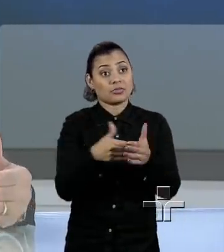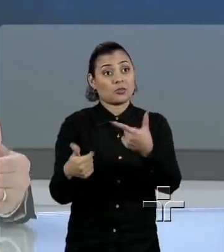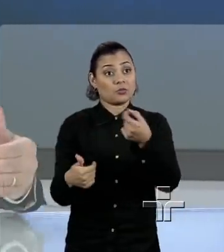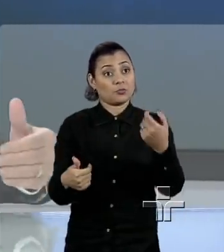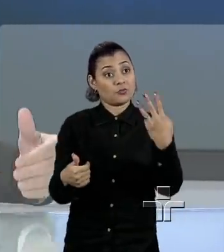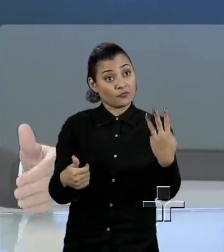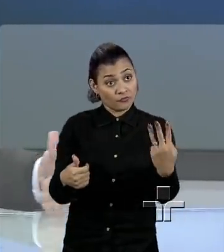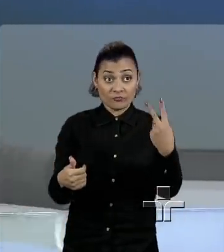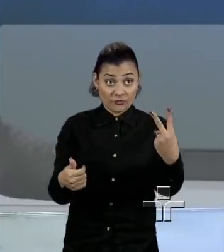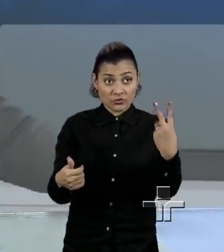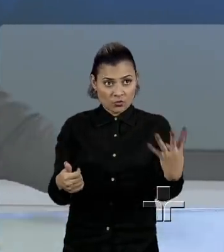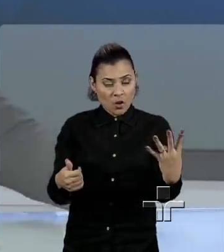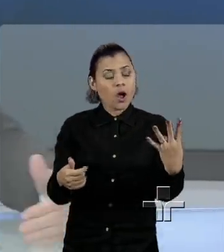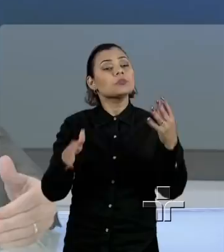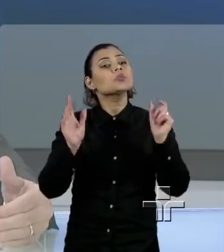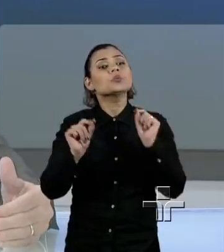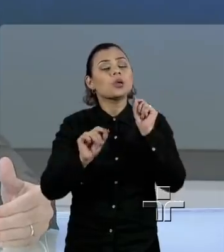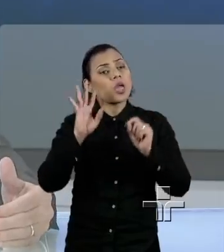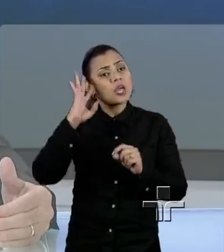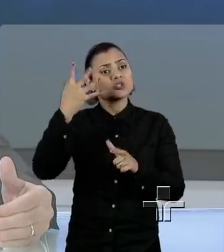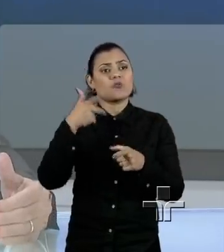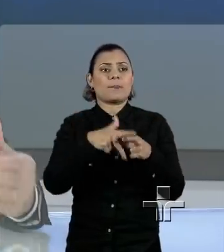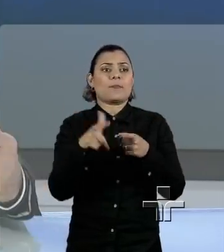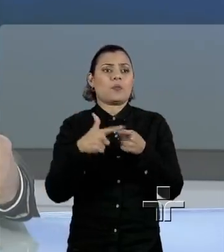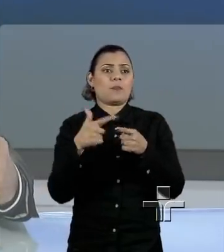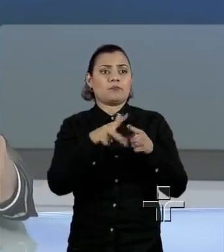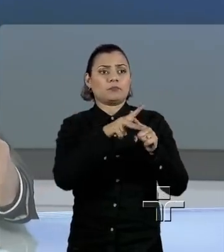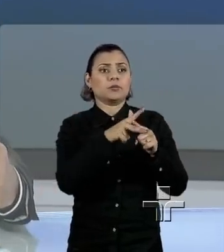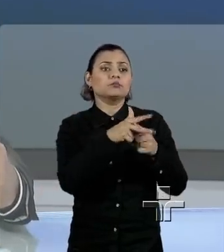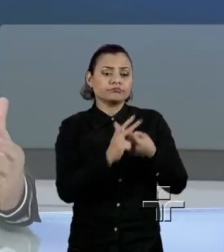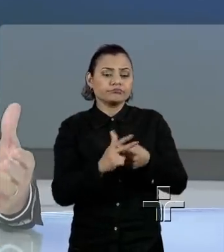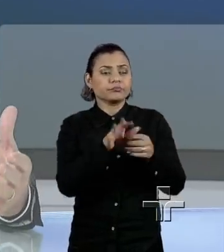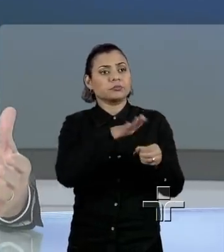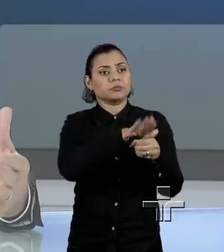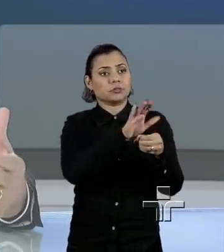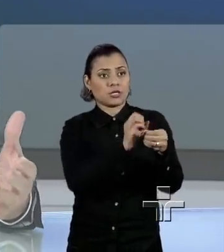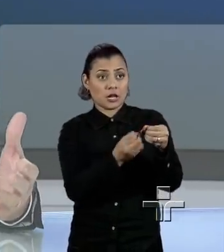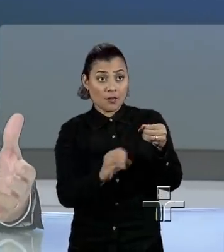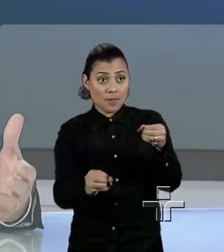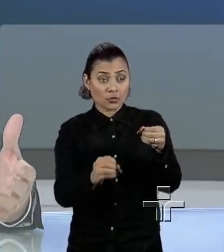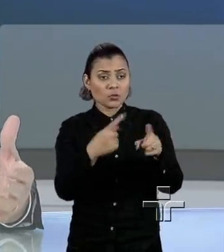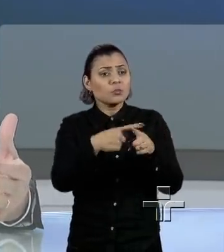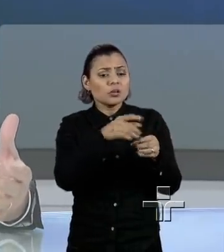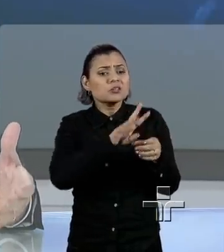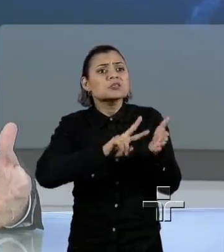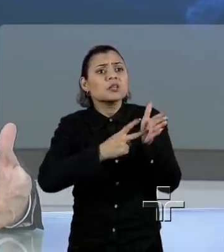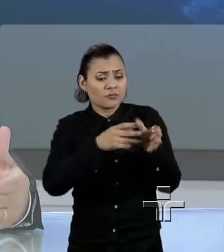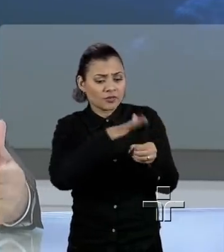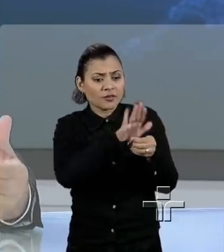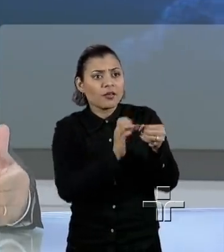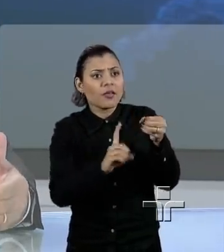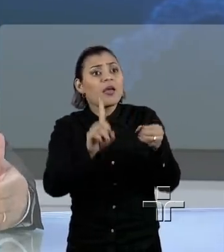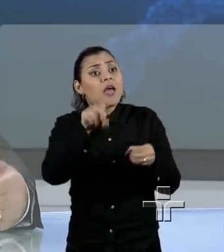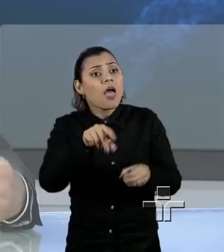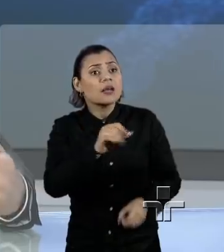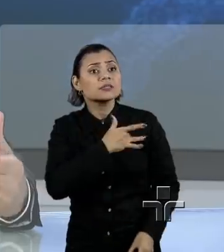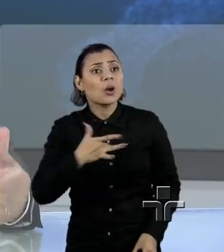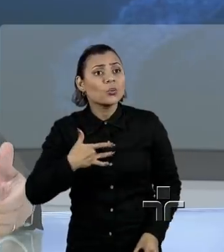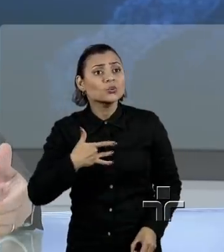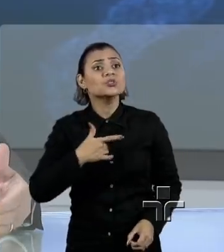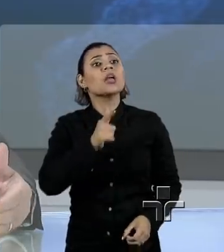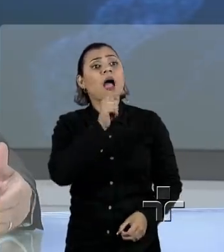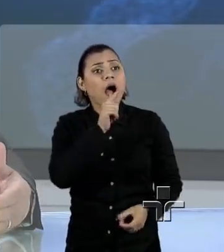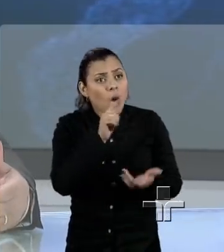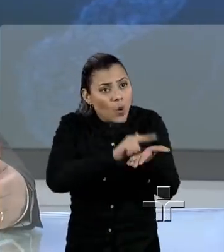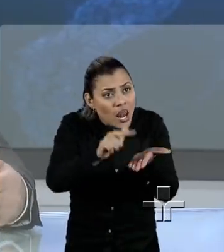para tentar contornar o problema do saneamento. E olha, as pessoas falam saneamento, o que significa saneamento? É saúde, é água tratada, é